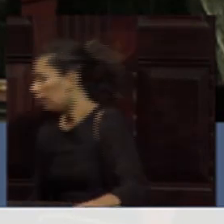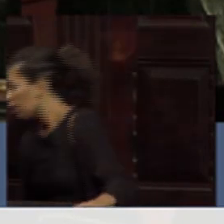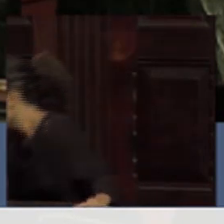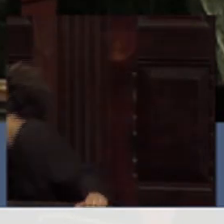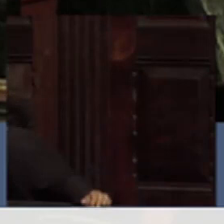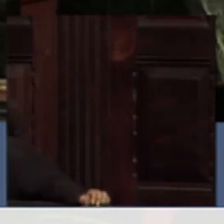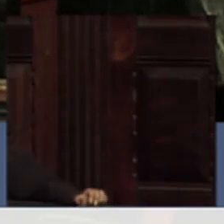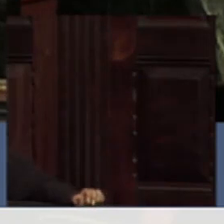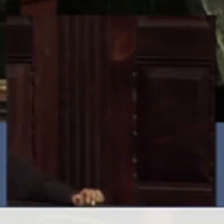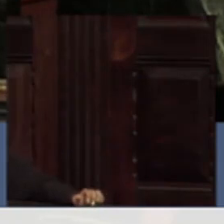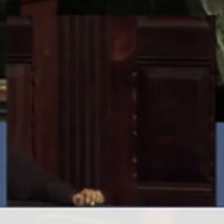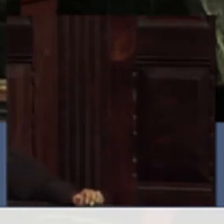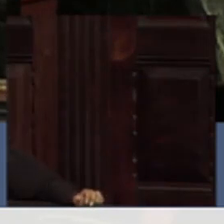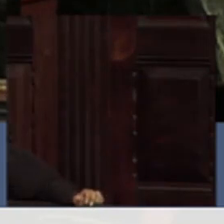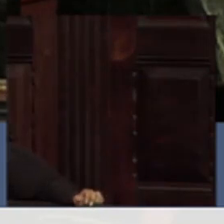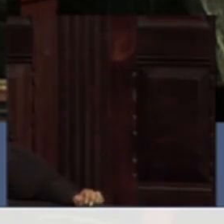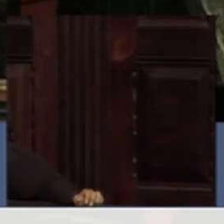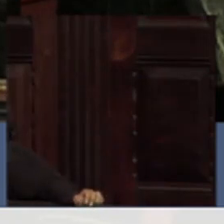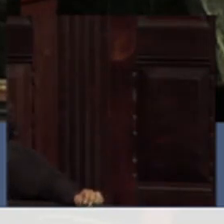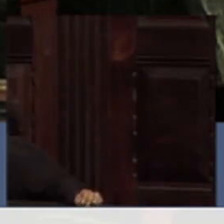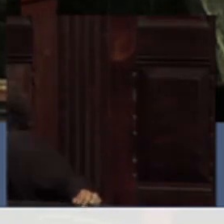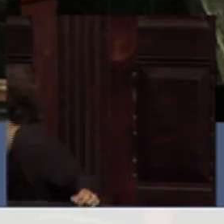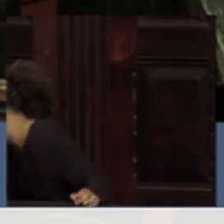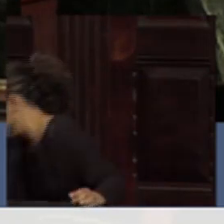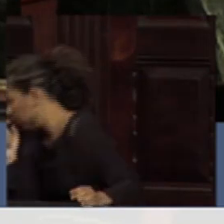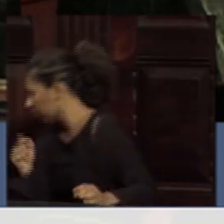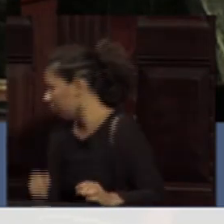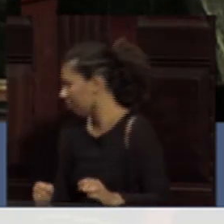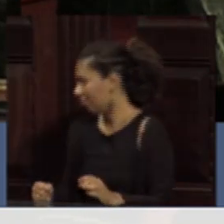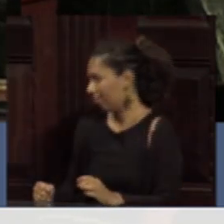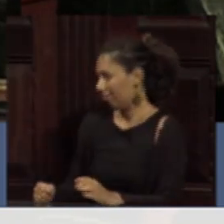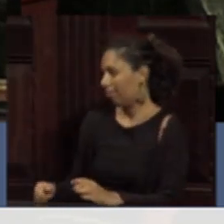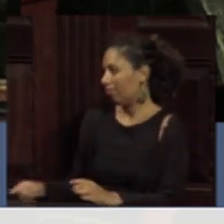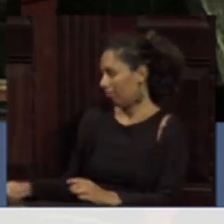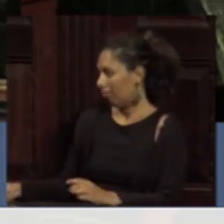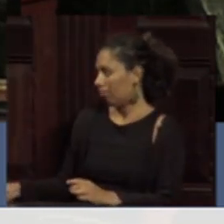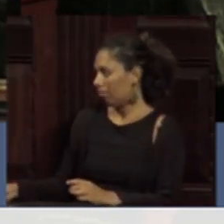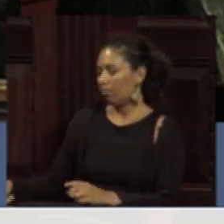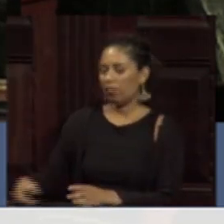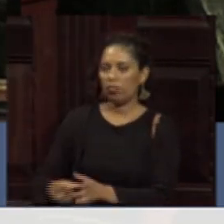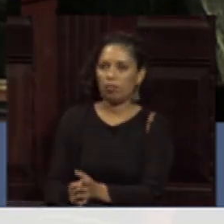deputada Fatinha, que saúdo